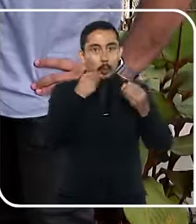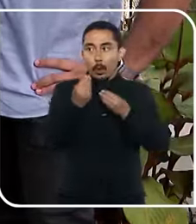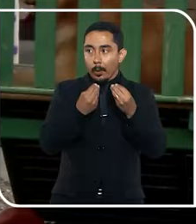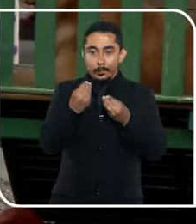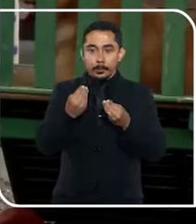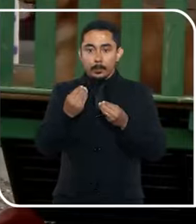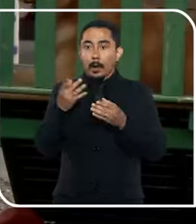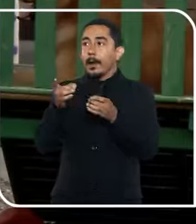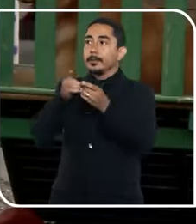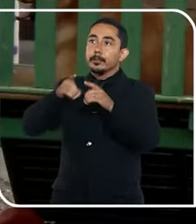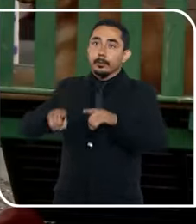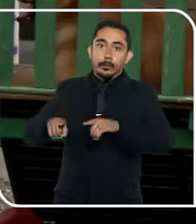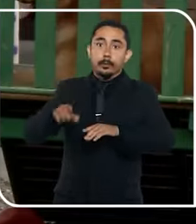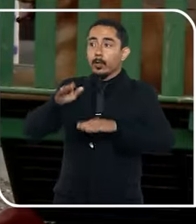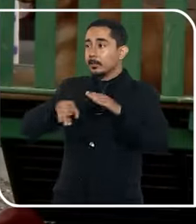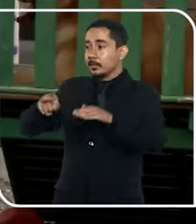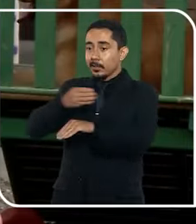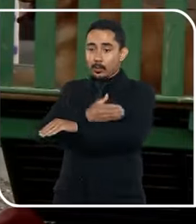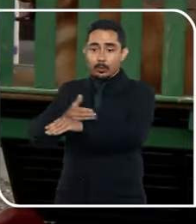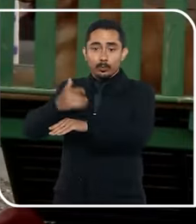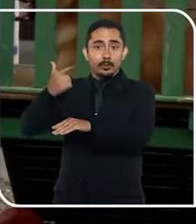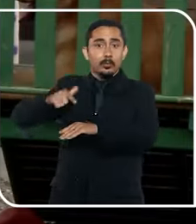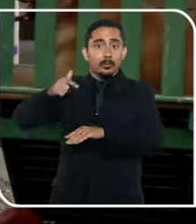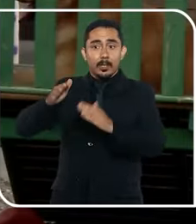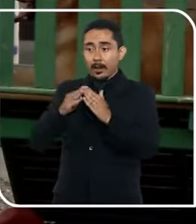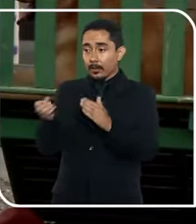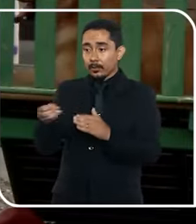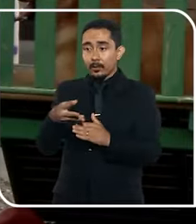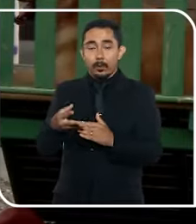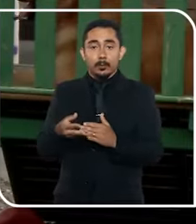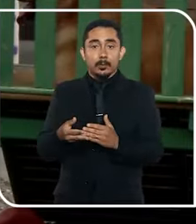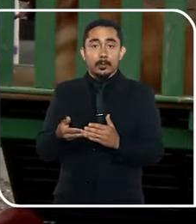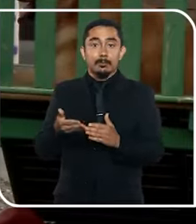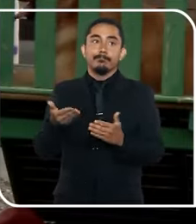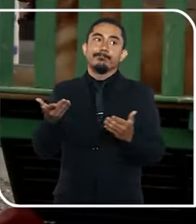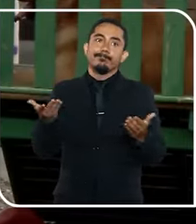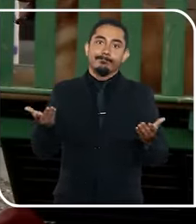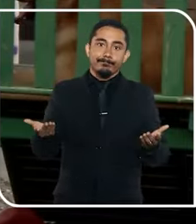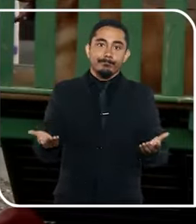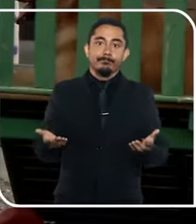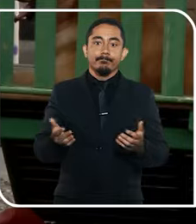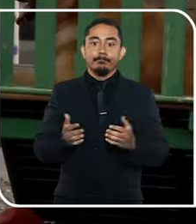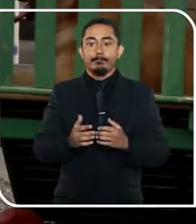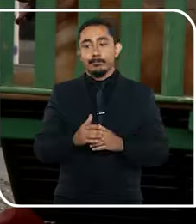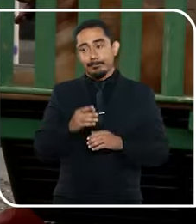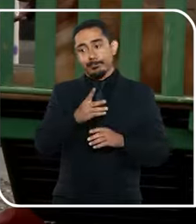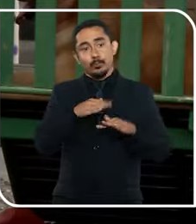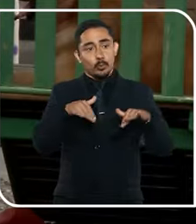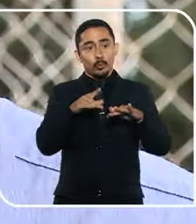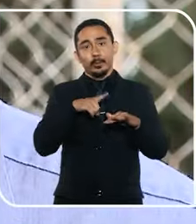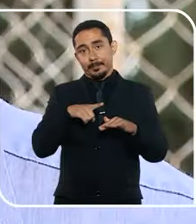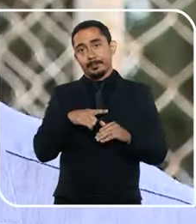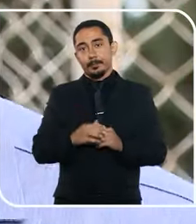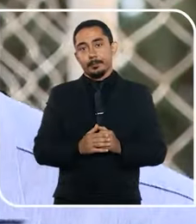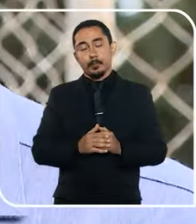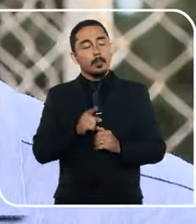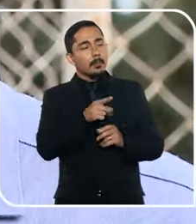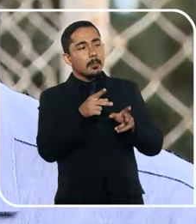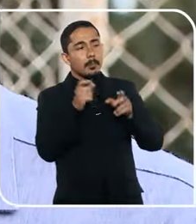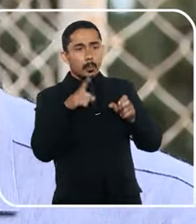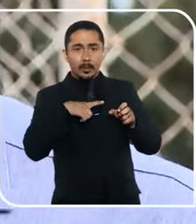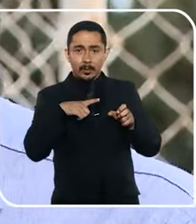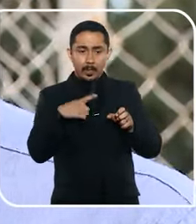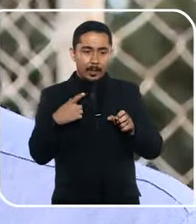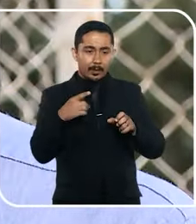mudou. Divorciou e o cachorro não está se acostumando na casa nova. Então, de tudo um pouco. Você chegou a